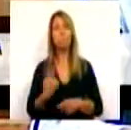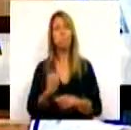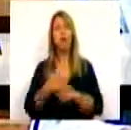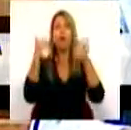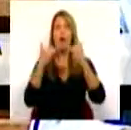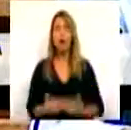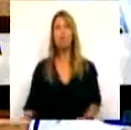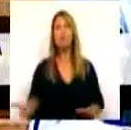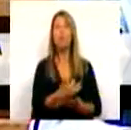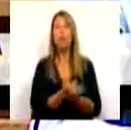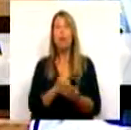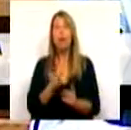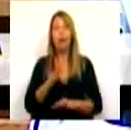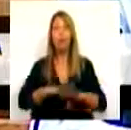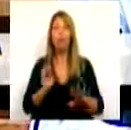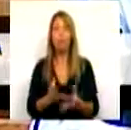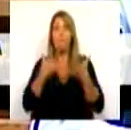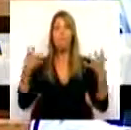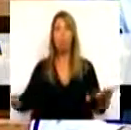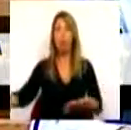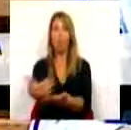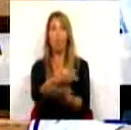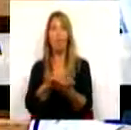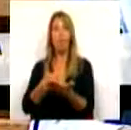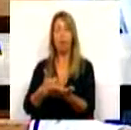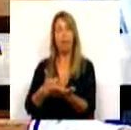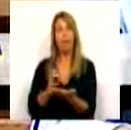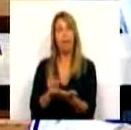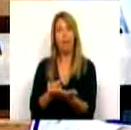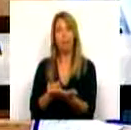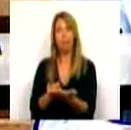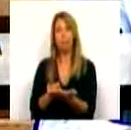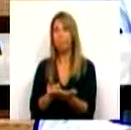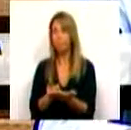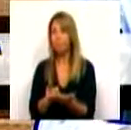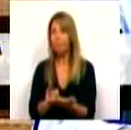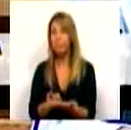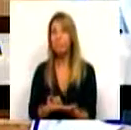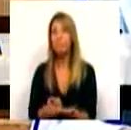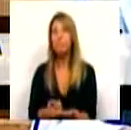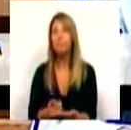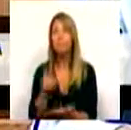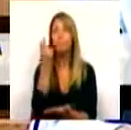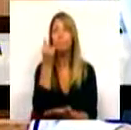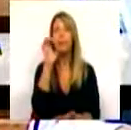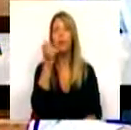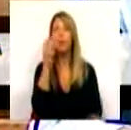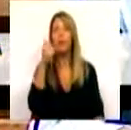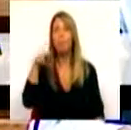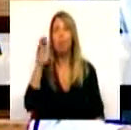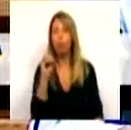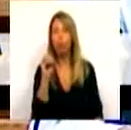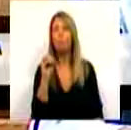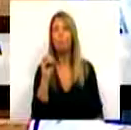que decorre daquela que é a sua maior fonte de receita, que são os leilões CEL, portanto o preço do carbono, mas